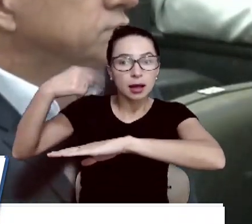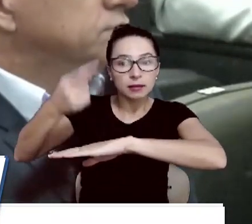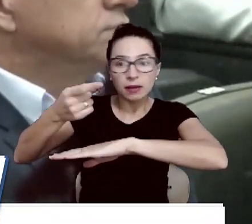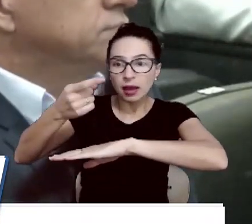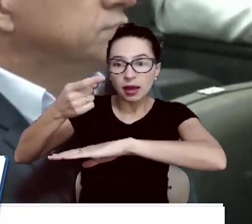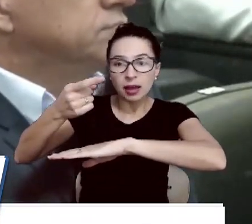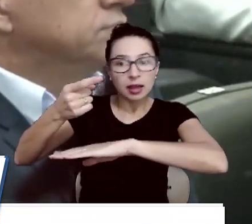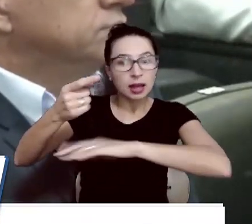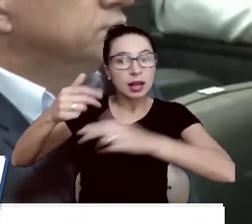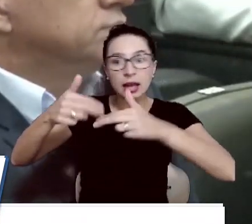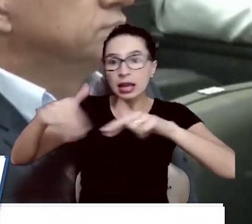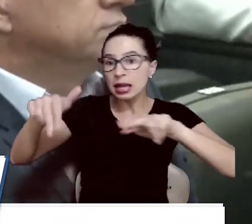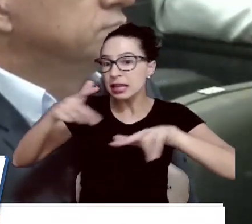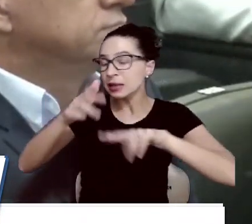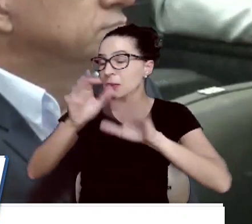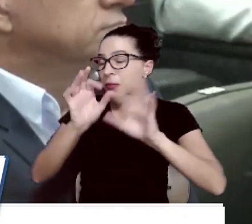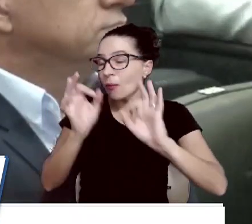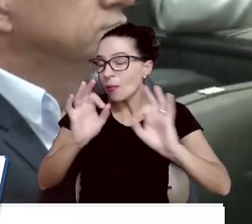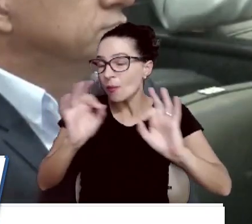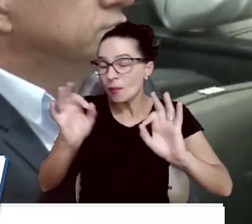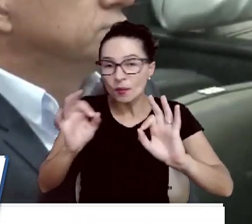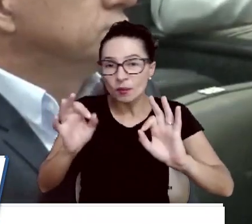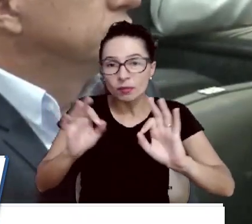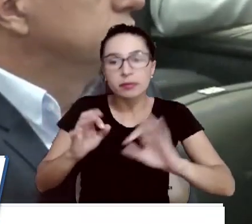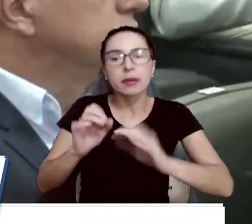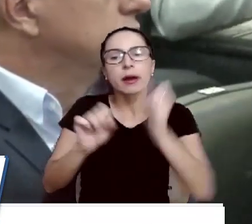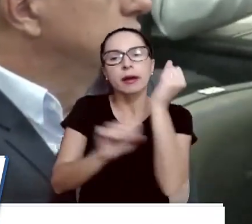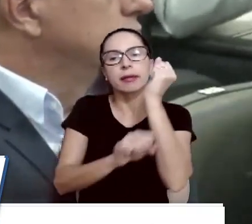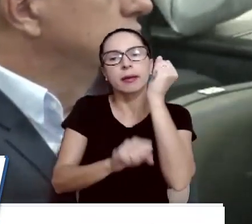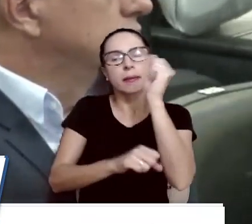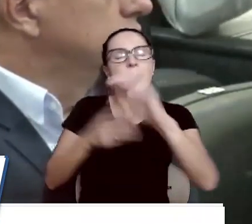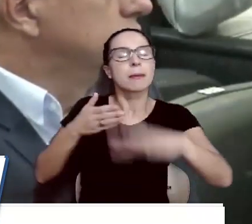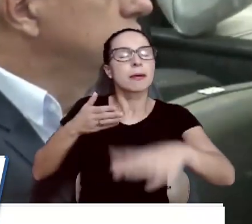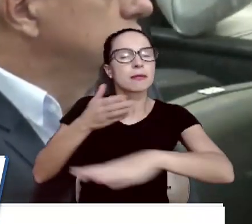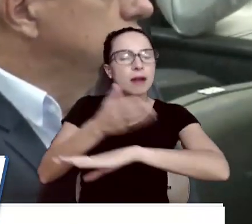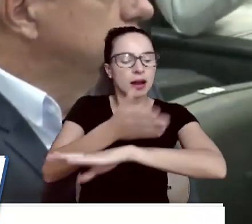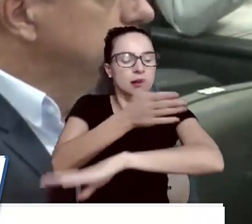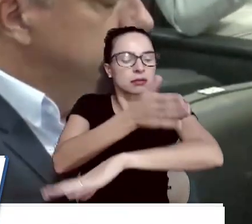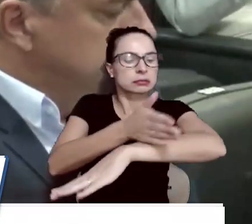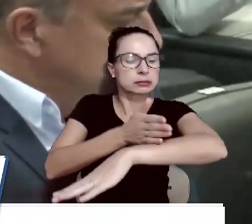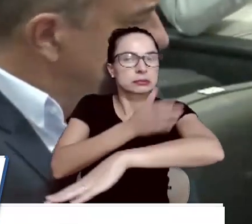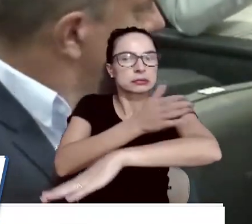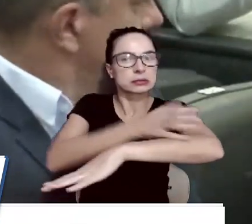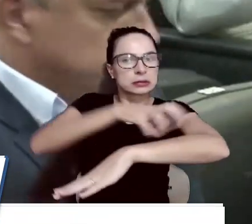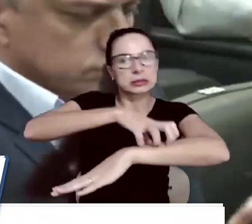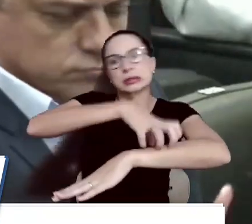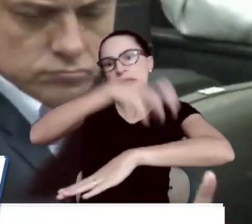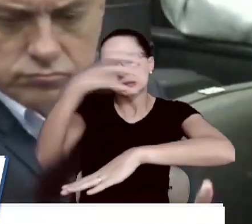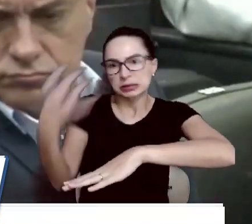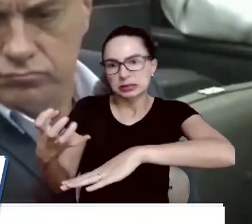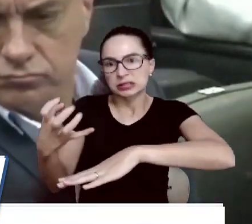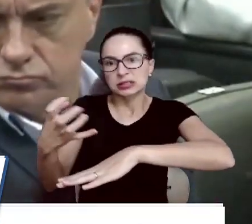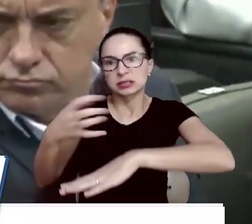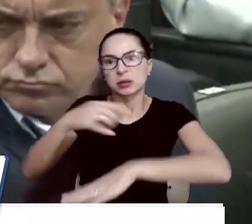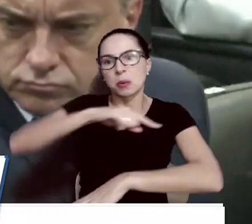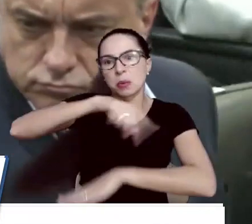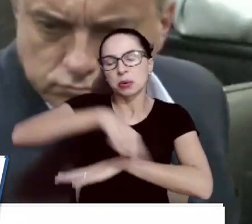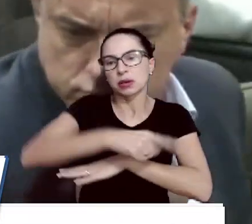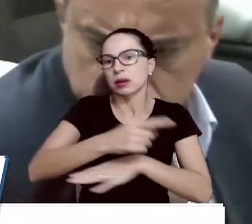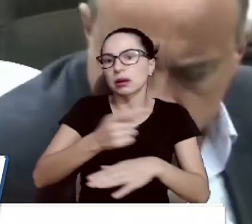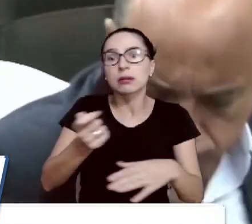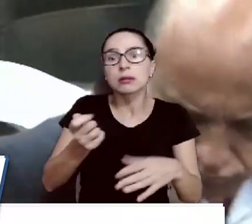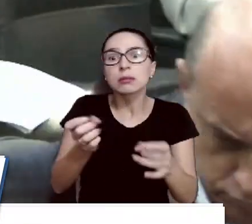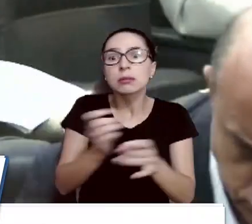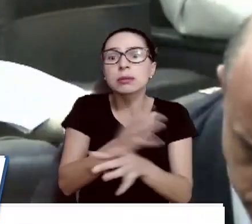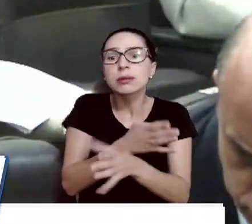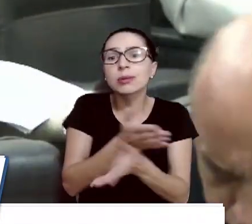o recapeamento, a Sabesp vai lá e abre um buraco gigante na rua recém-recapeada.